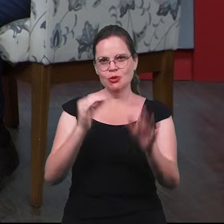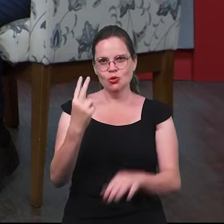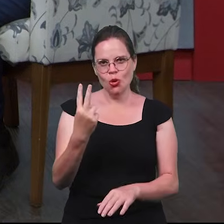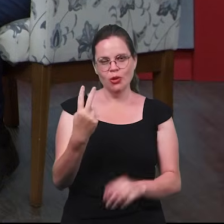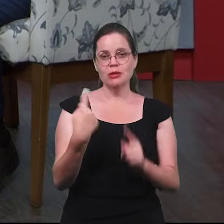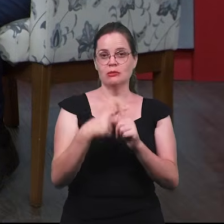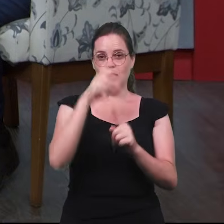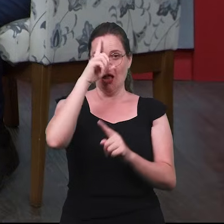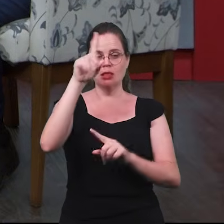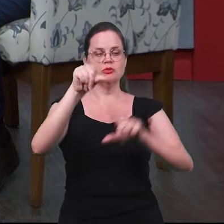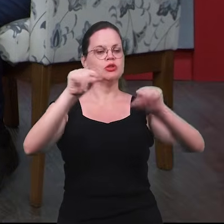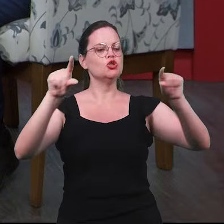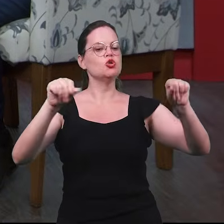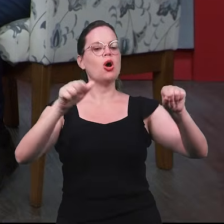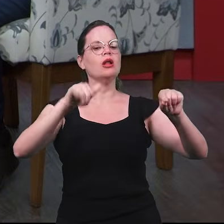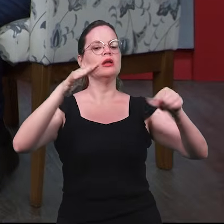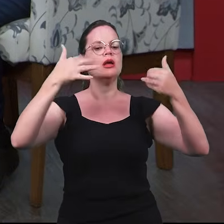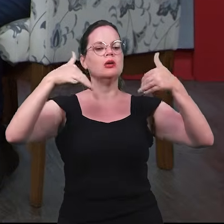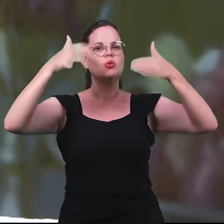que governa o mundo, né?